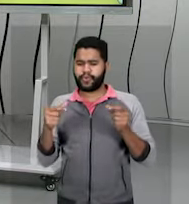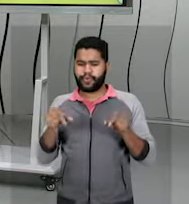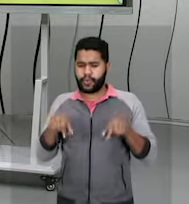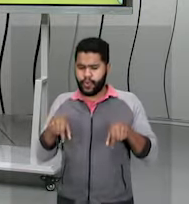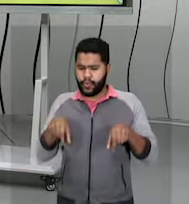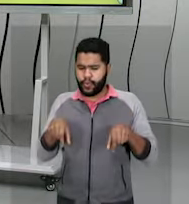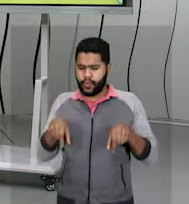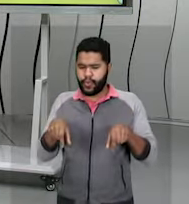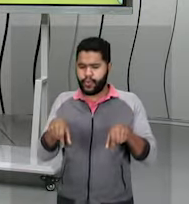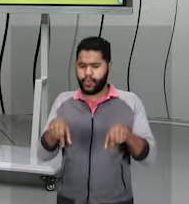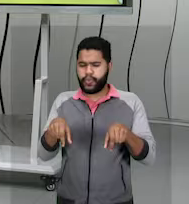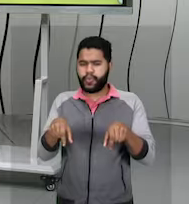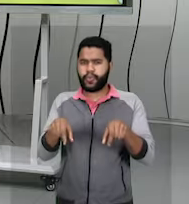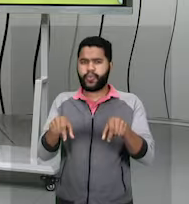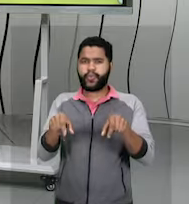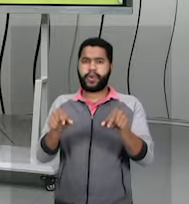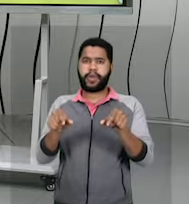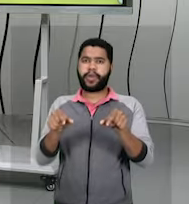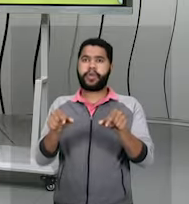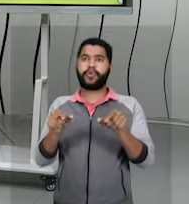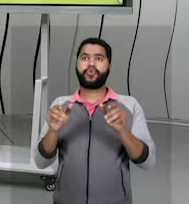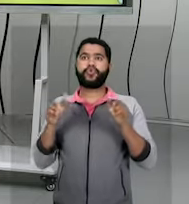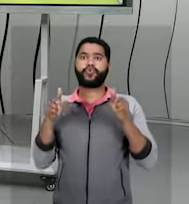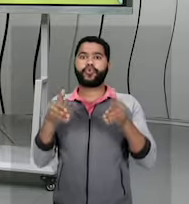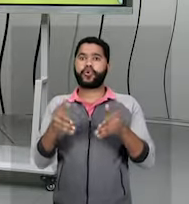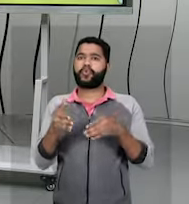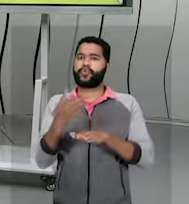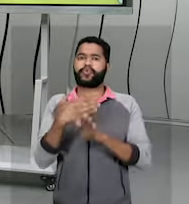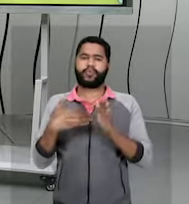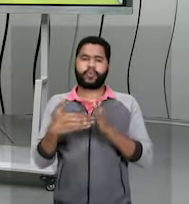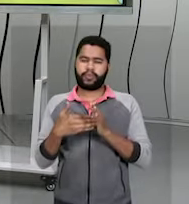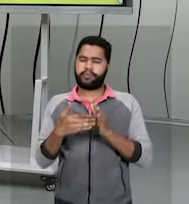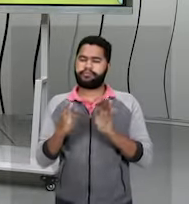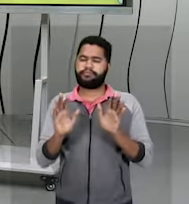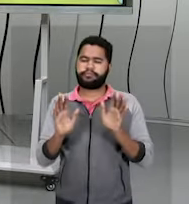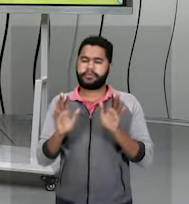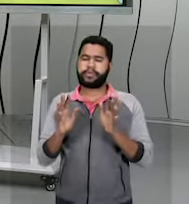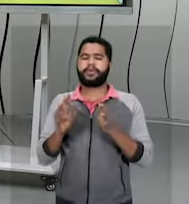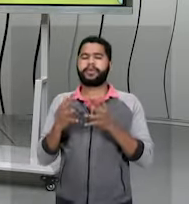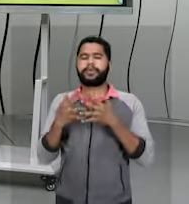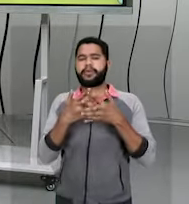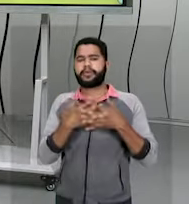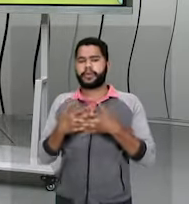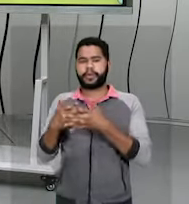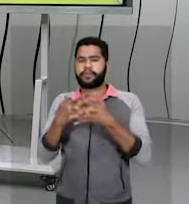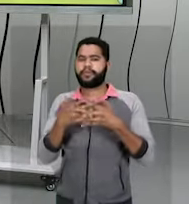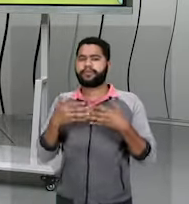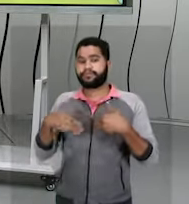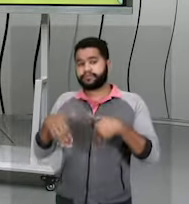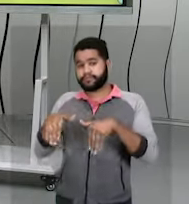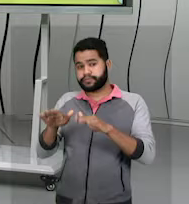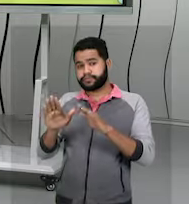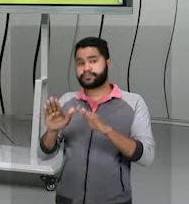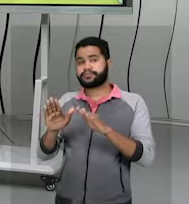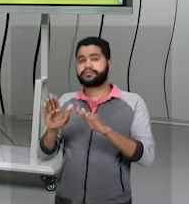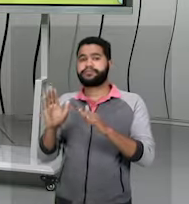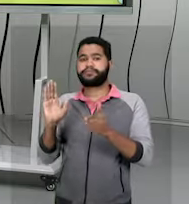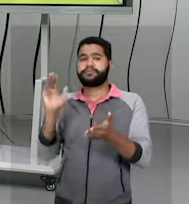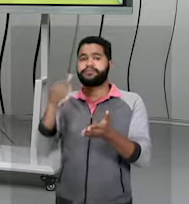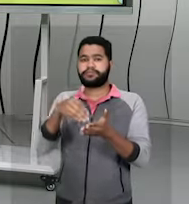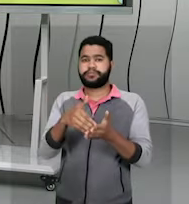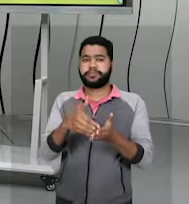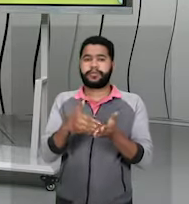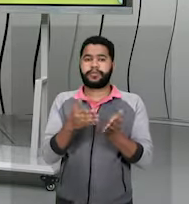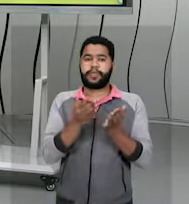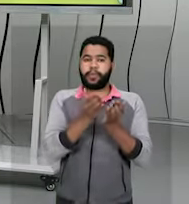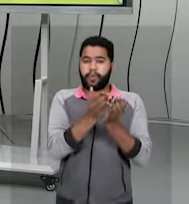não chega a todos os lugares Então os caminhões carretas vão levar até os trens que vão levar